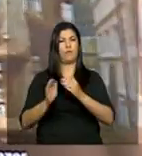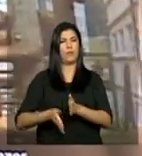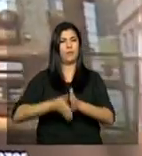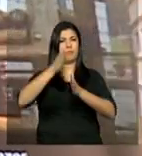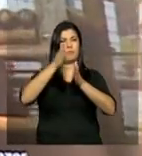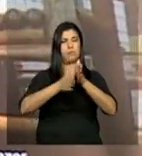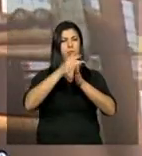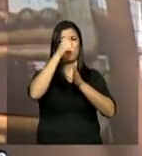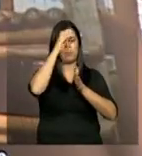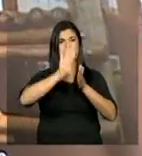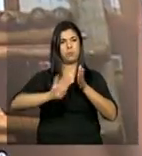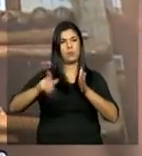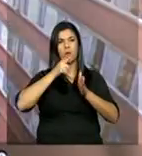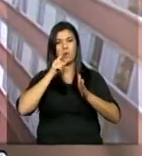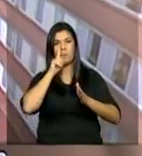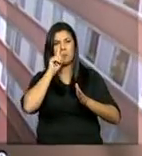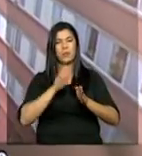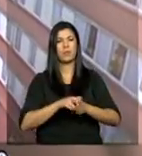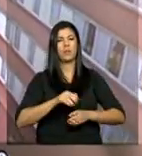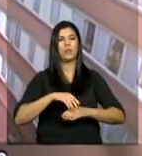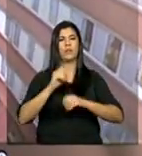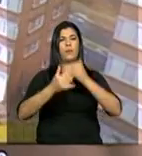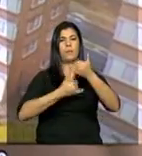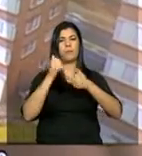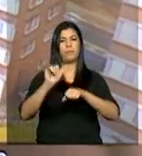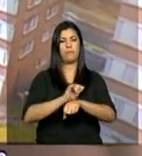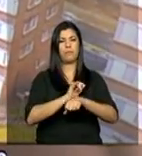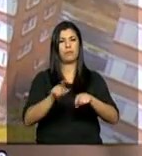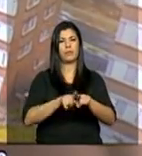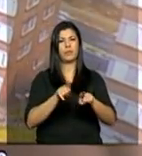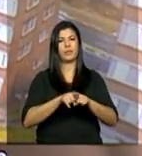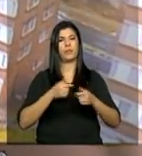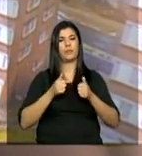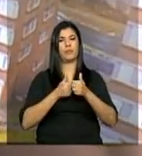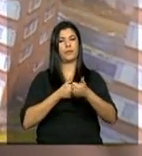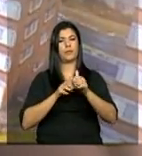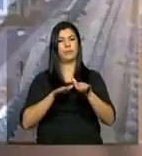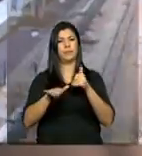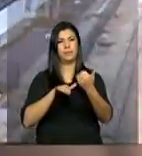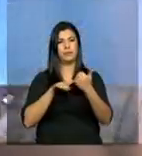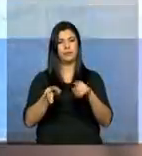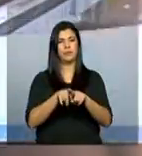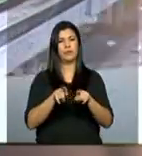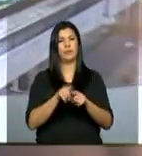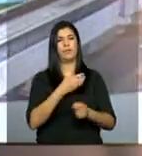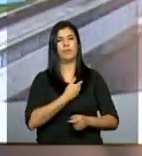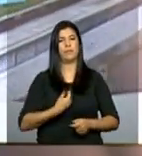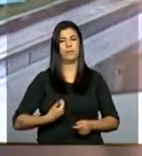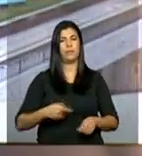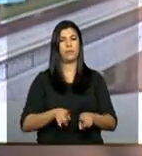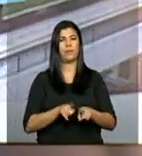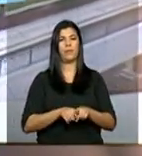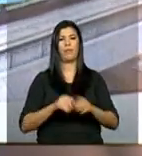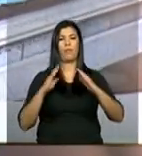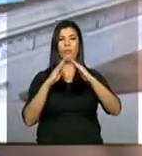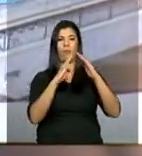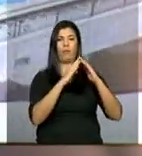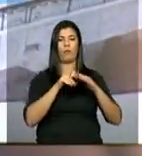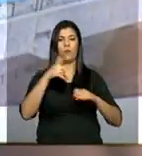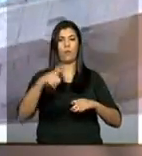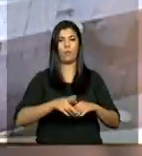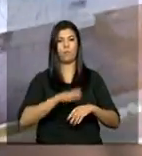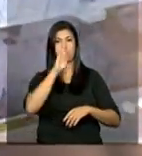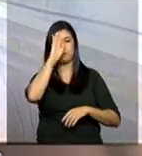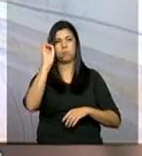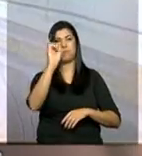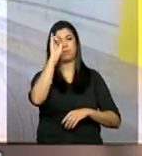áreas de lazer, esporte, postos de saúde e transporte público. Além da habitação, outra prioridade